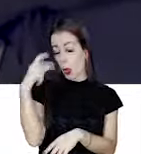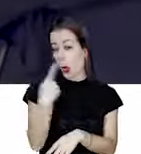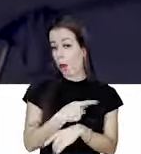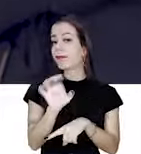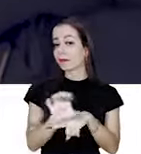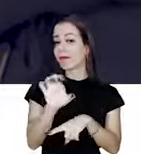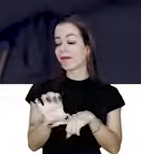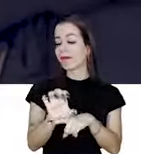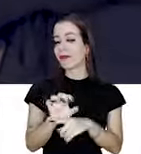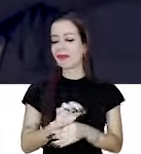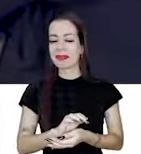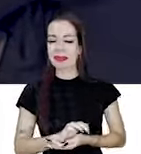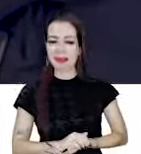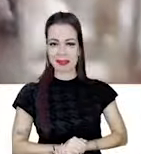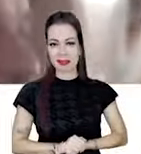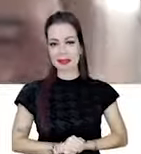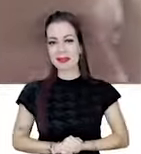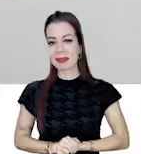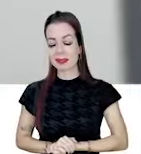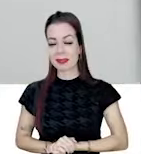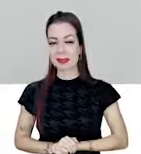semana repleta de cultura para o nosso estado.